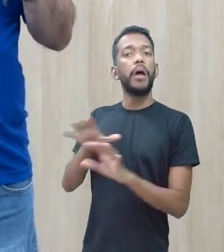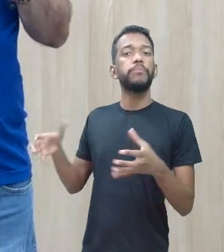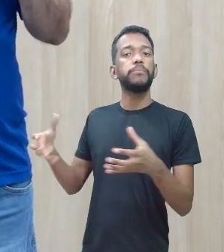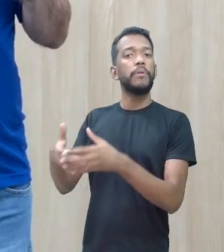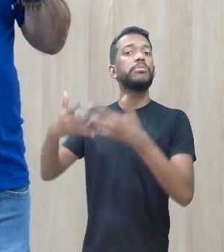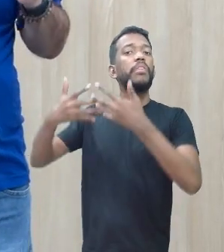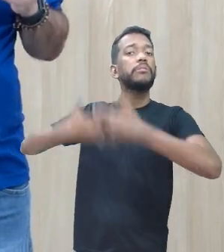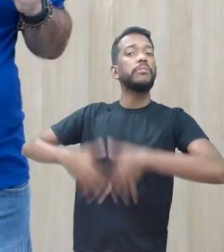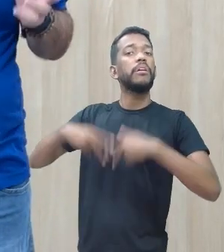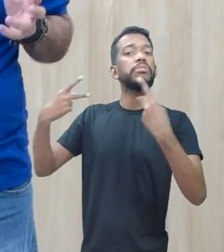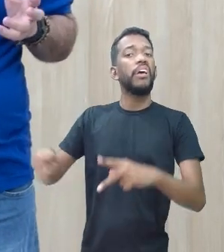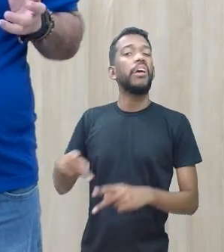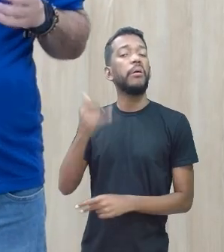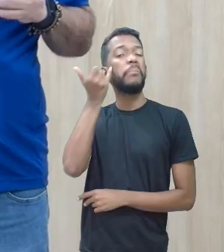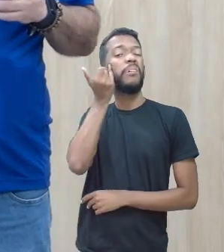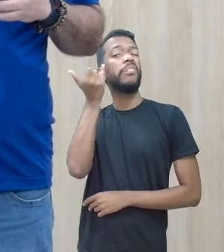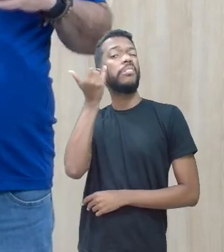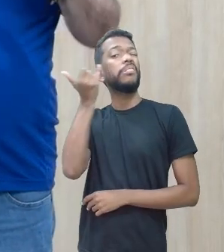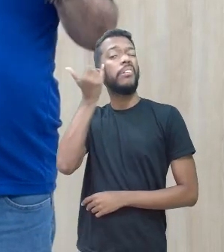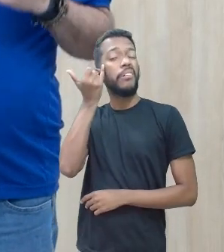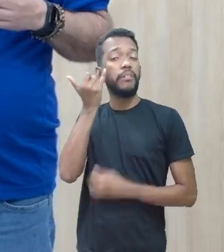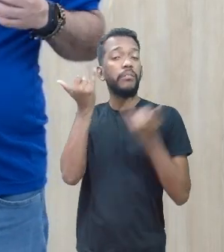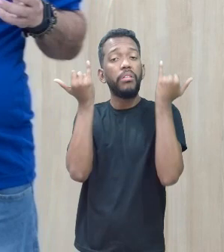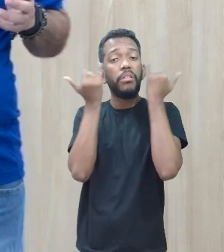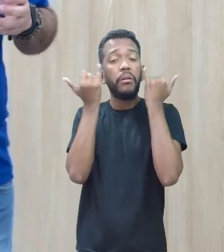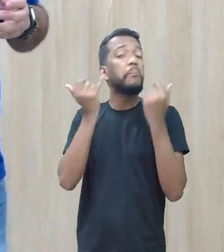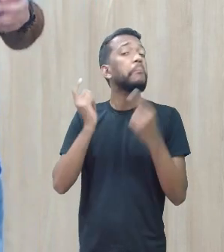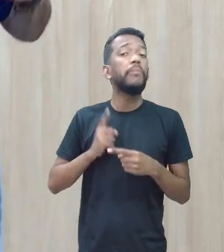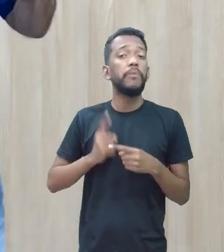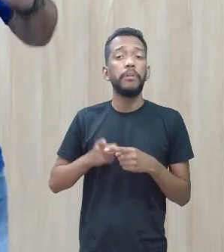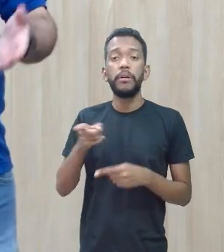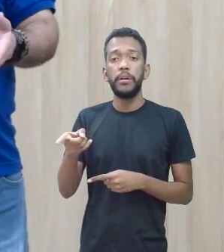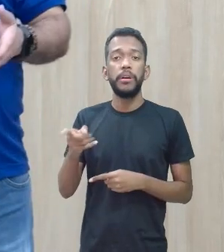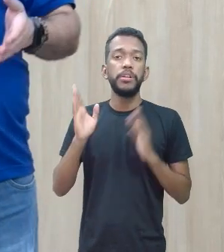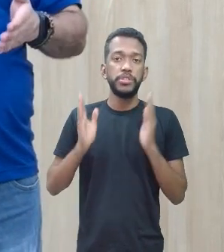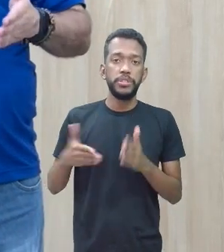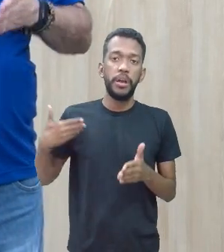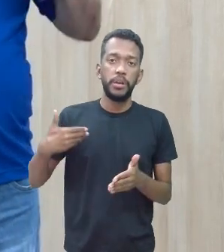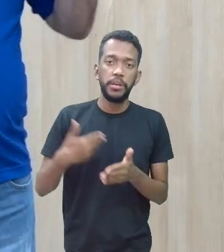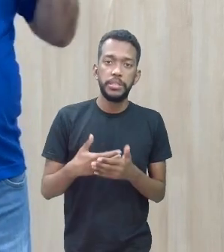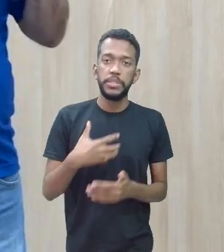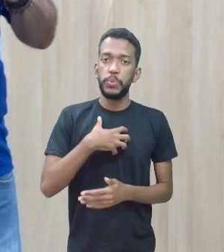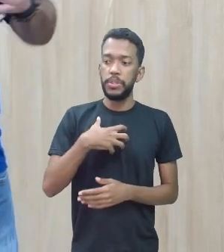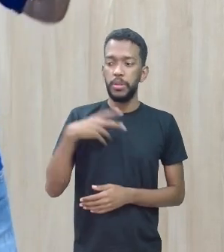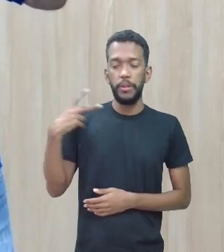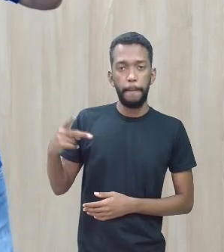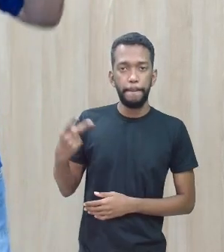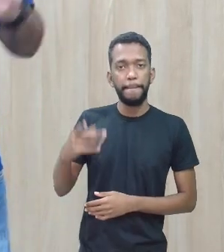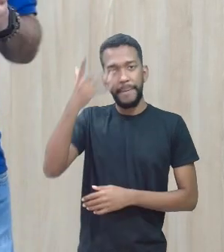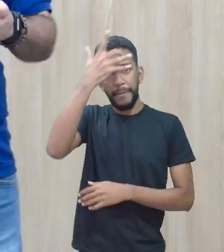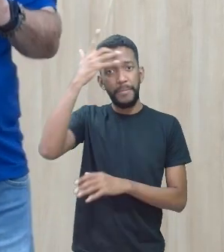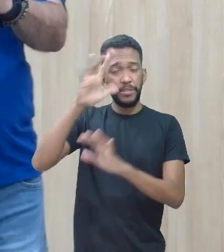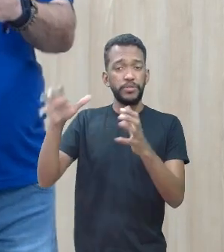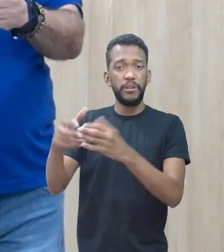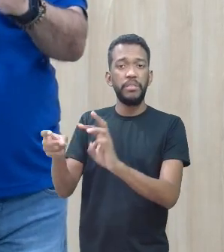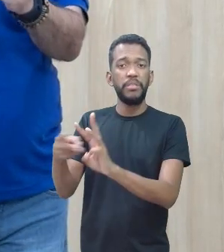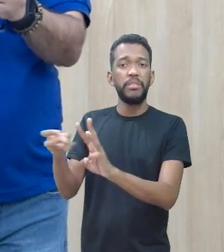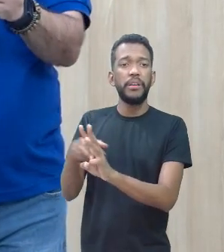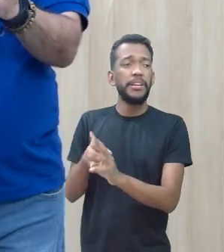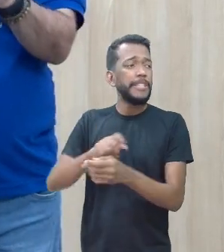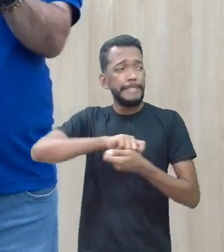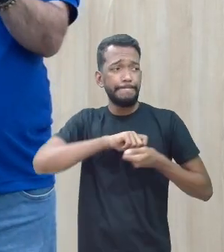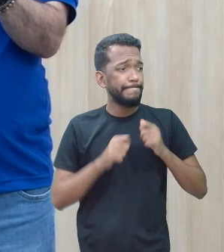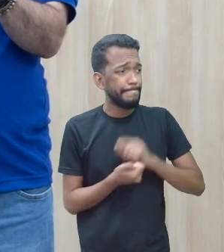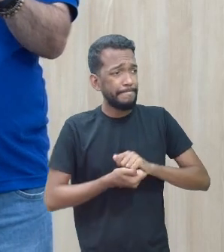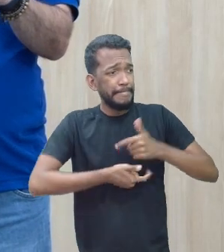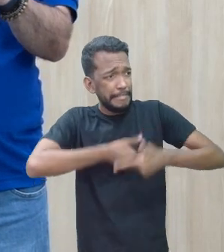por natureza seria preguiçoso, né? Por quê? Porque em muitas situações os indígenas que eram escravizados, eles não se